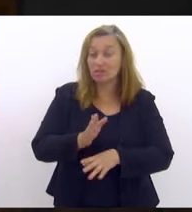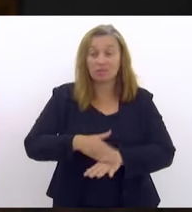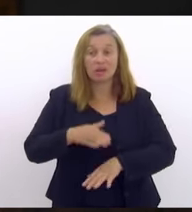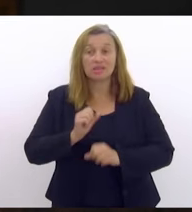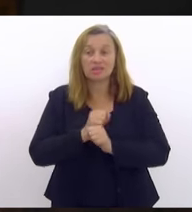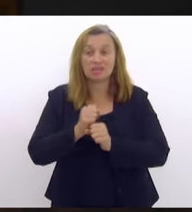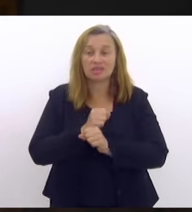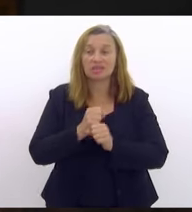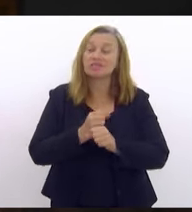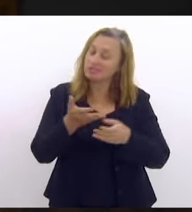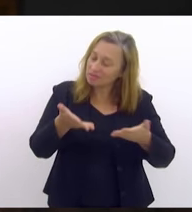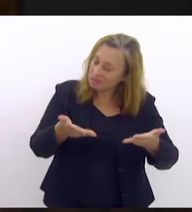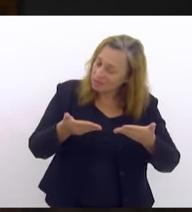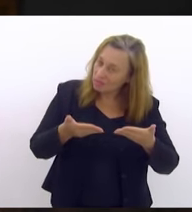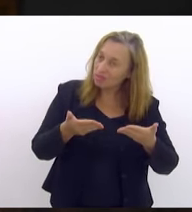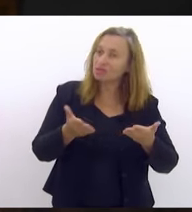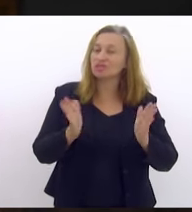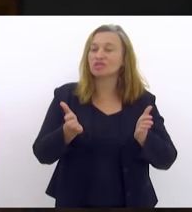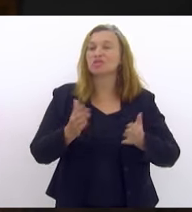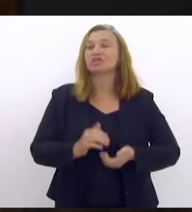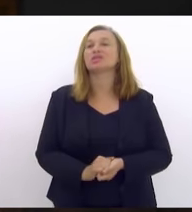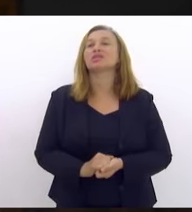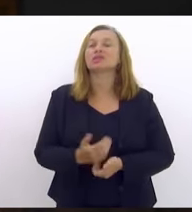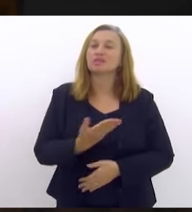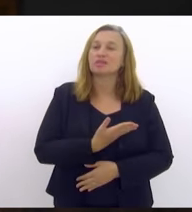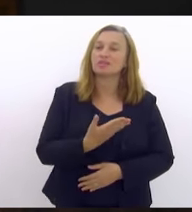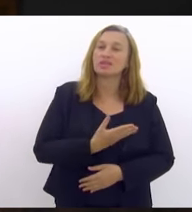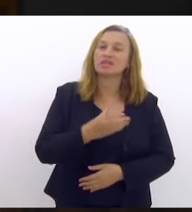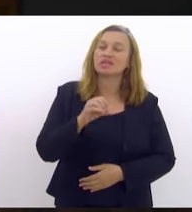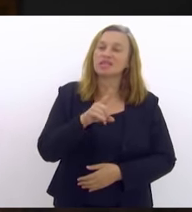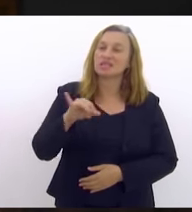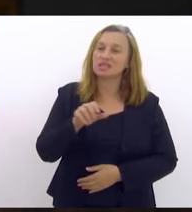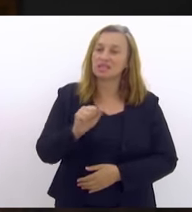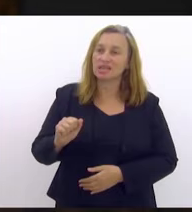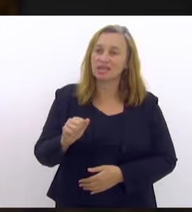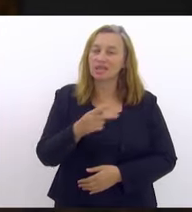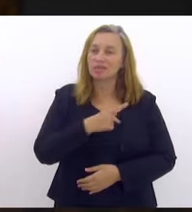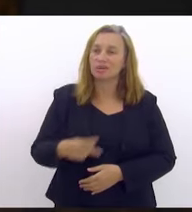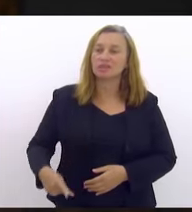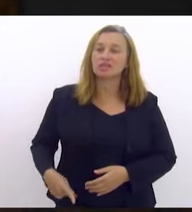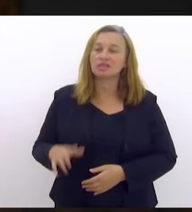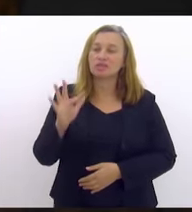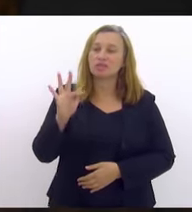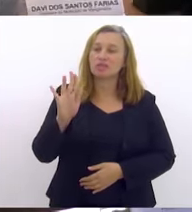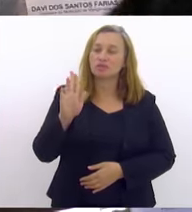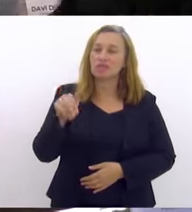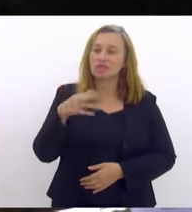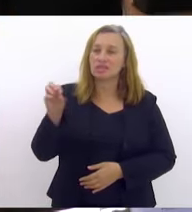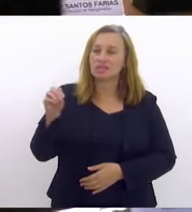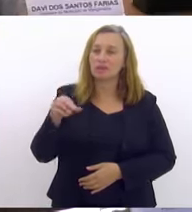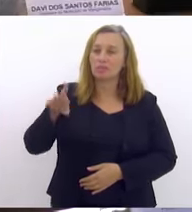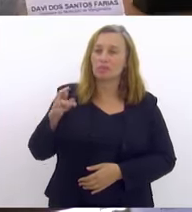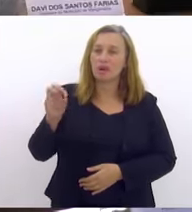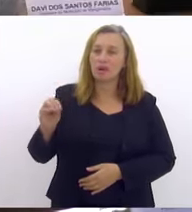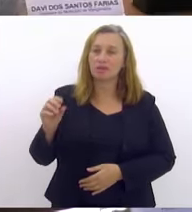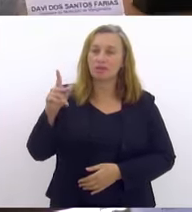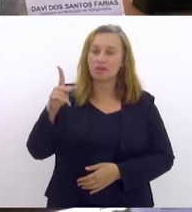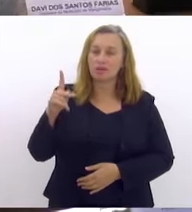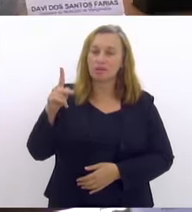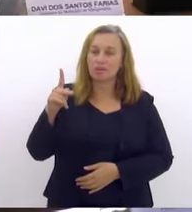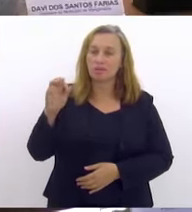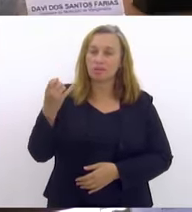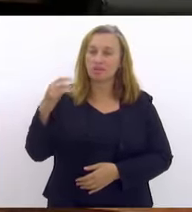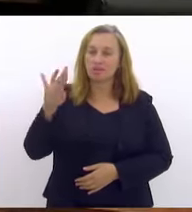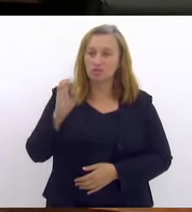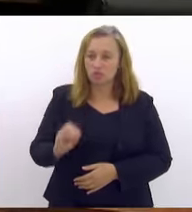anos. Então aqui hoje, nossa amiga Cecília Cabral, presidente da Fundação Mário Peixoto, do município de Mangaratiba, e